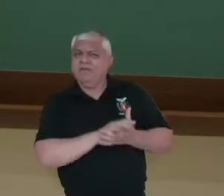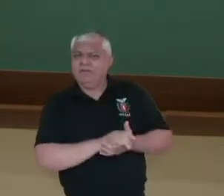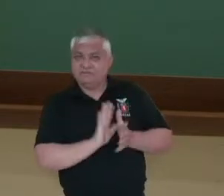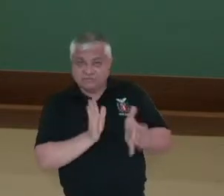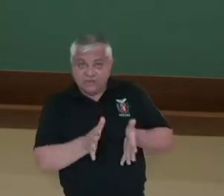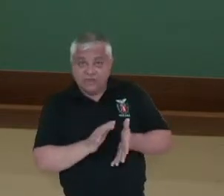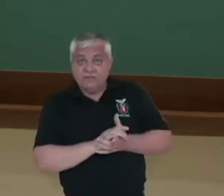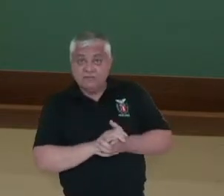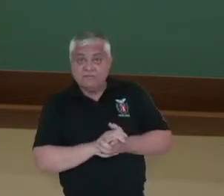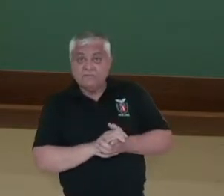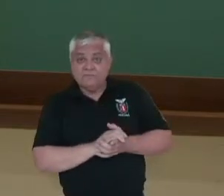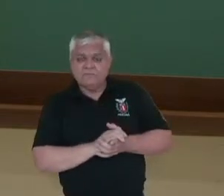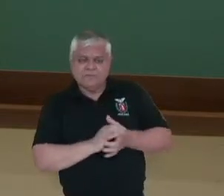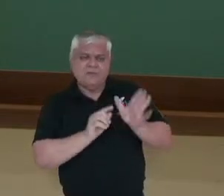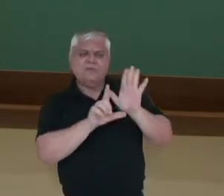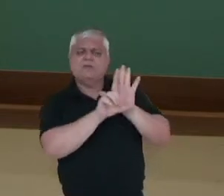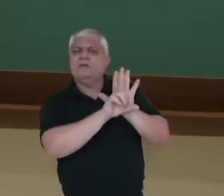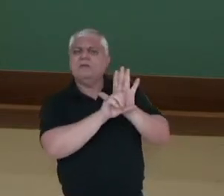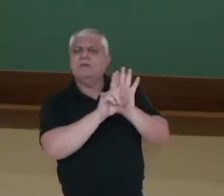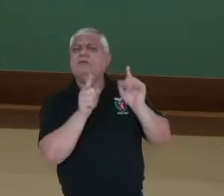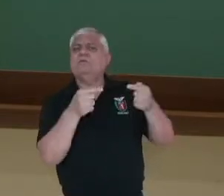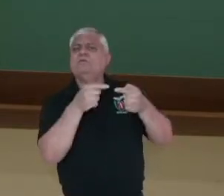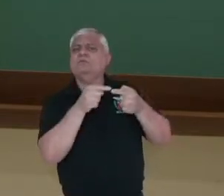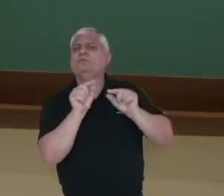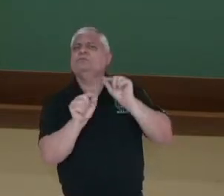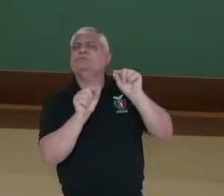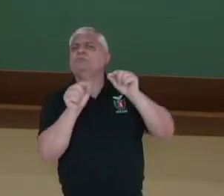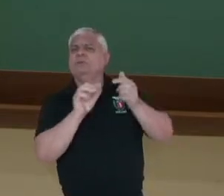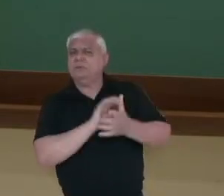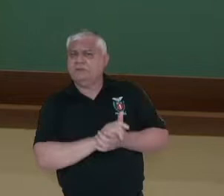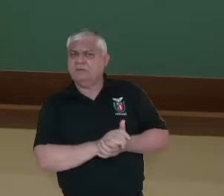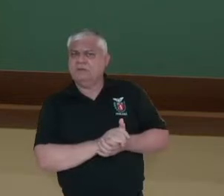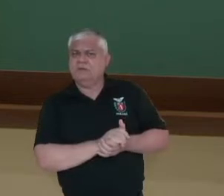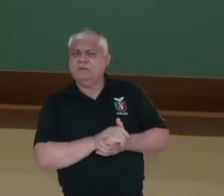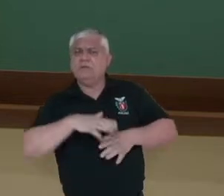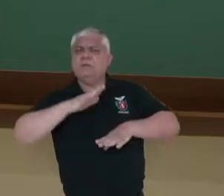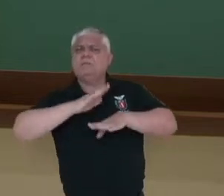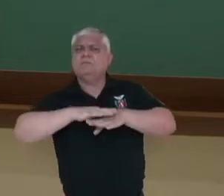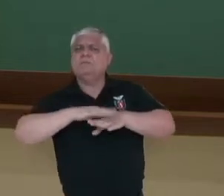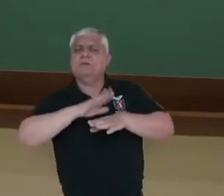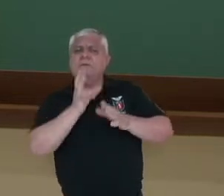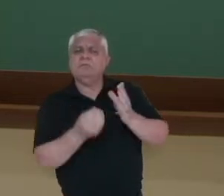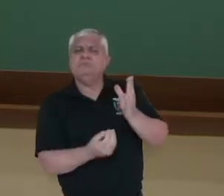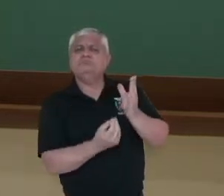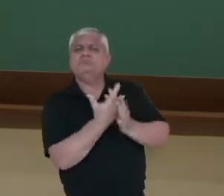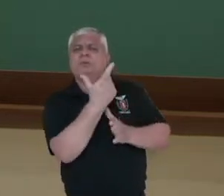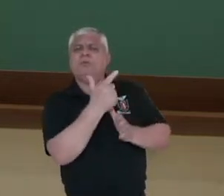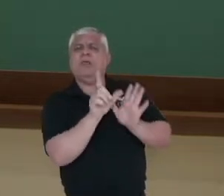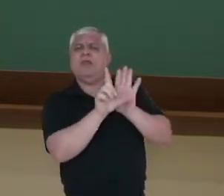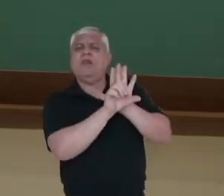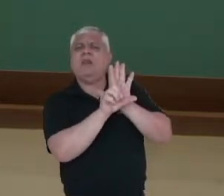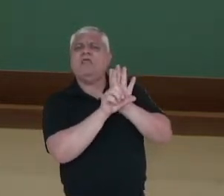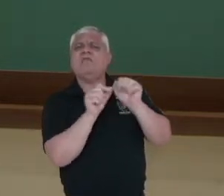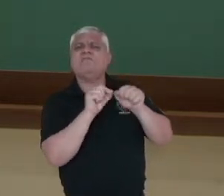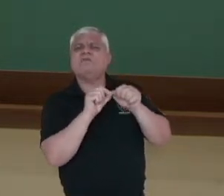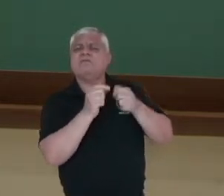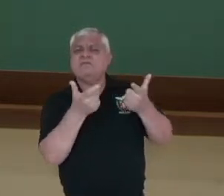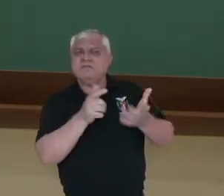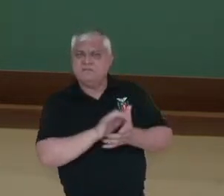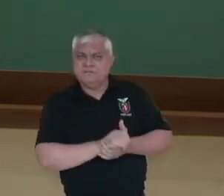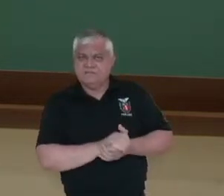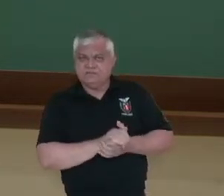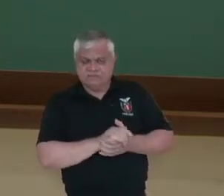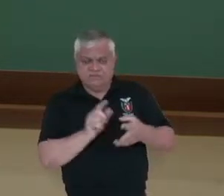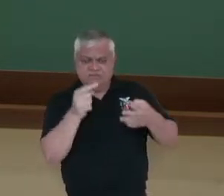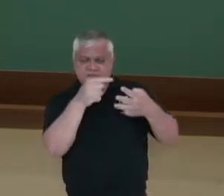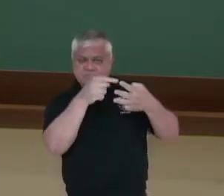o objetivo das leis? Por quem e para que elas são feitas? E aí, já